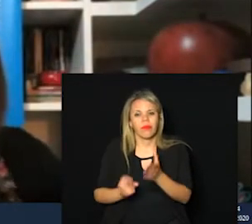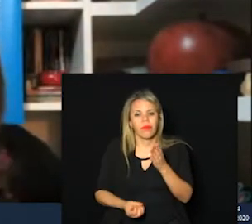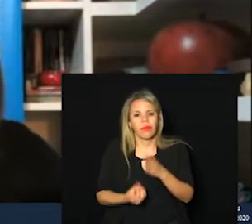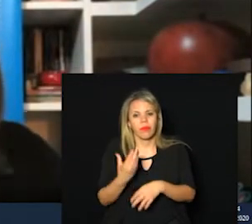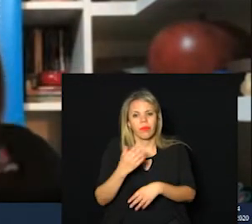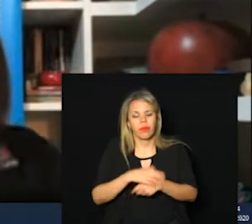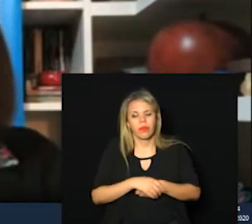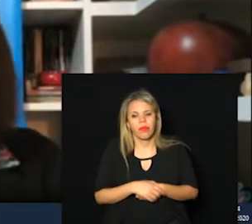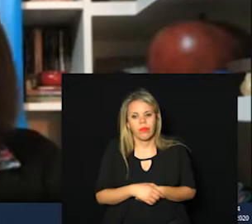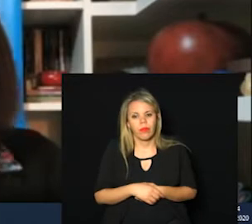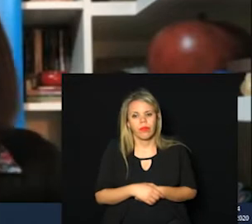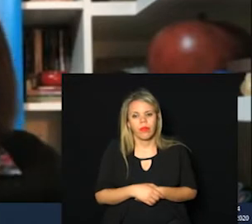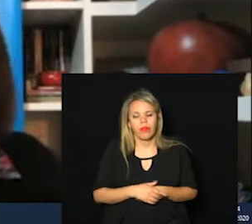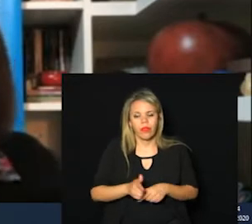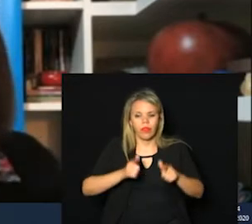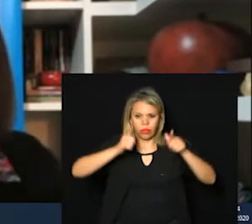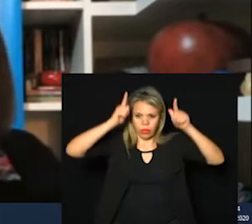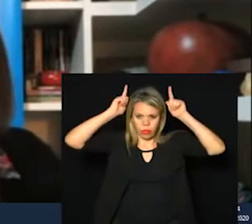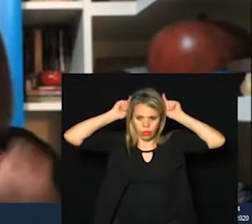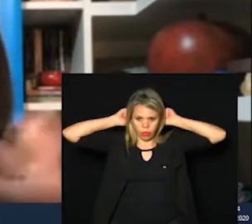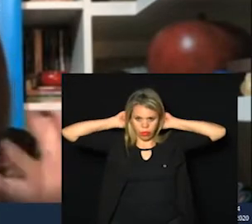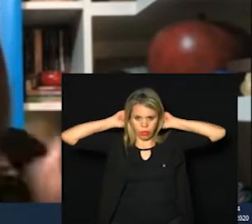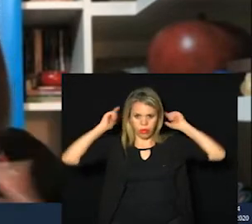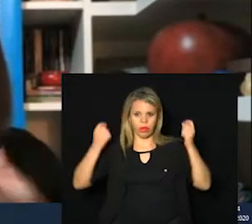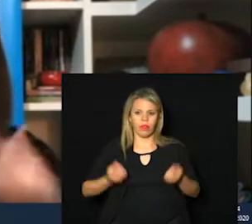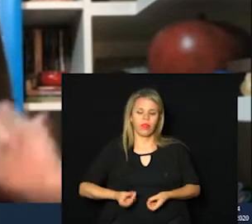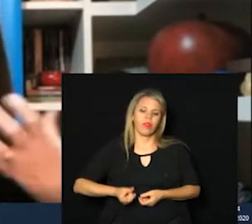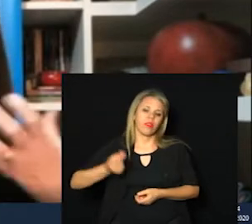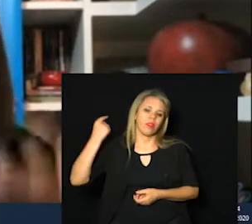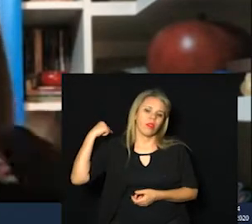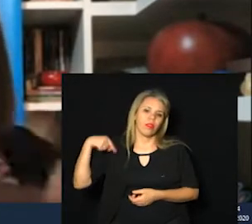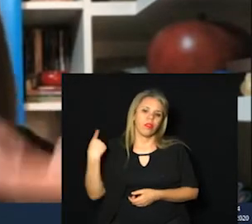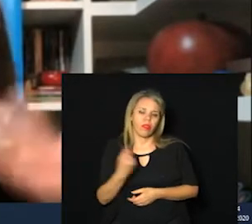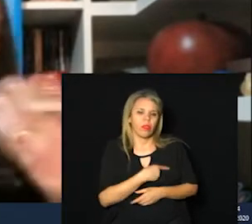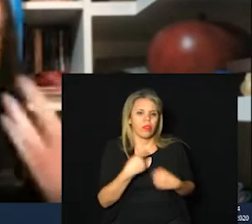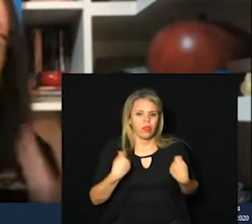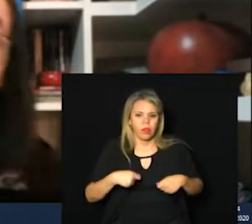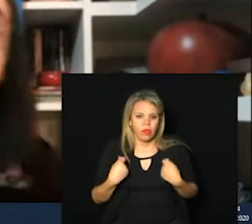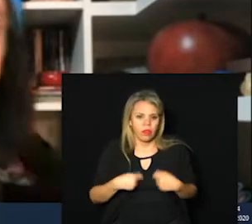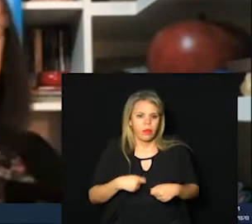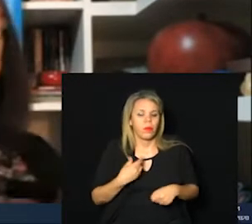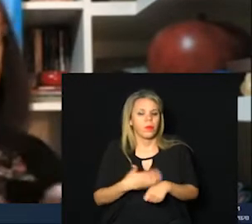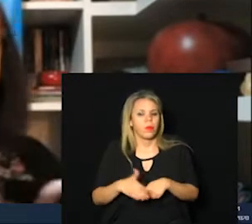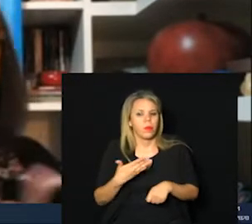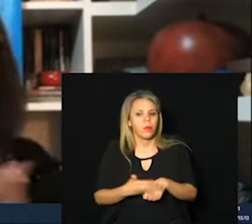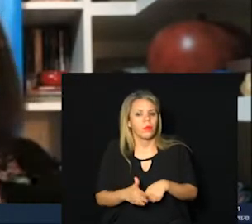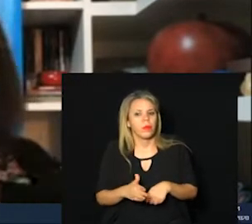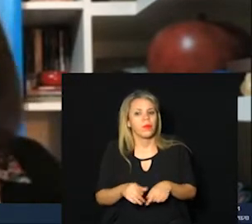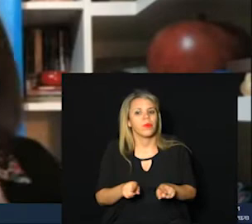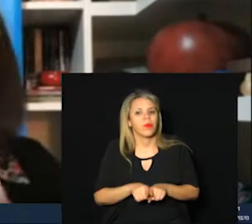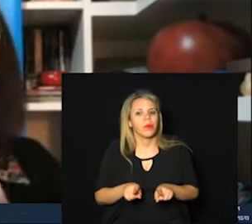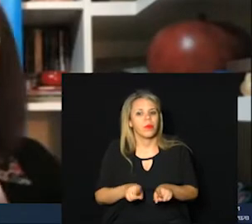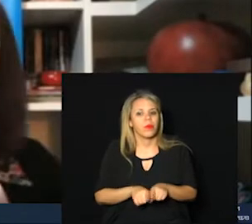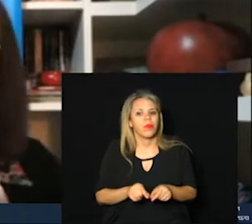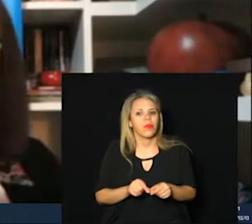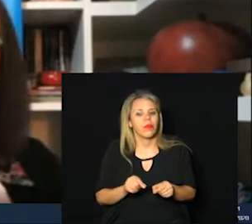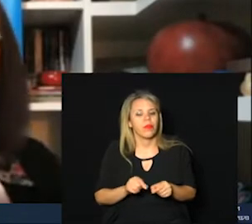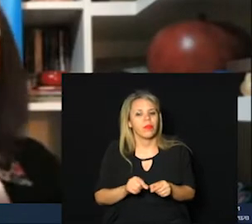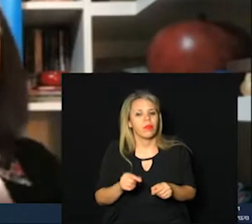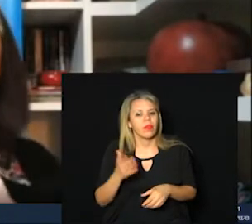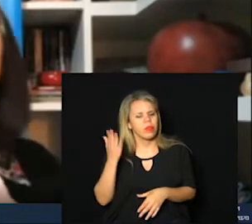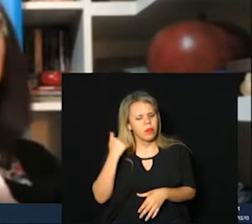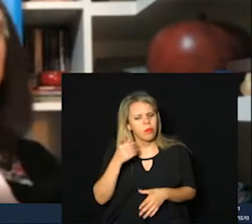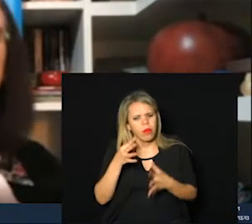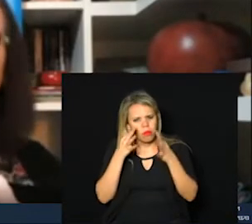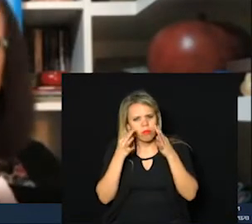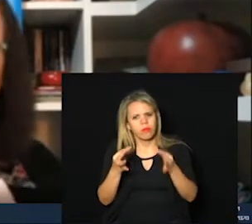originalmente na Grécia Antiga. Nós precisamos exercitar a democracia, saber ouvir, permitir